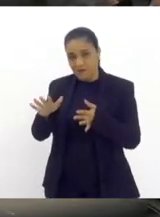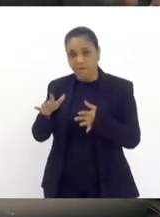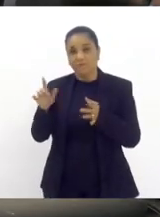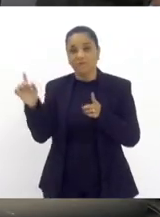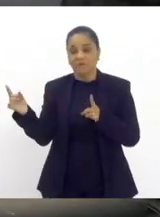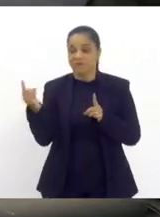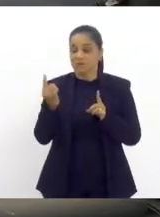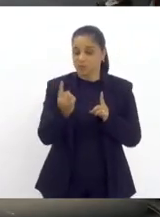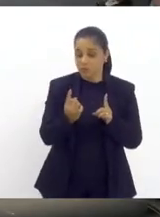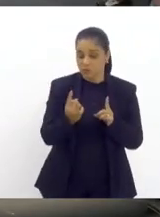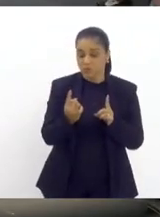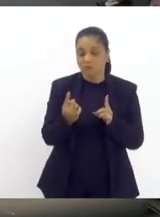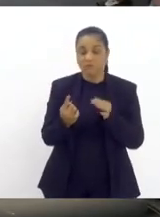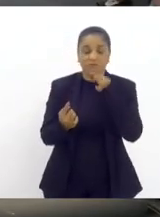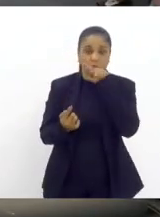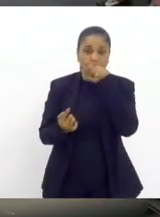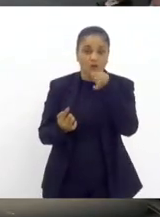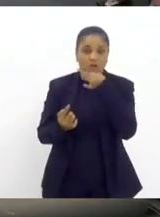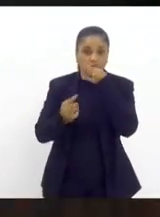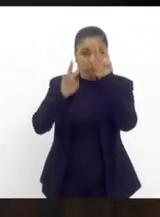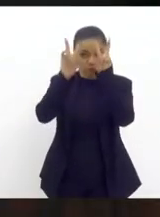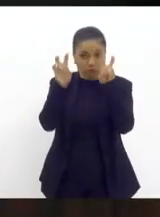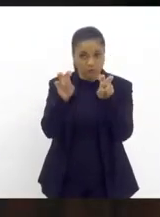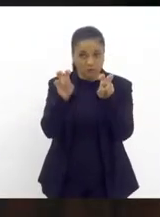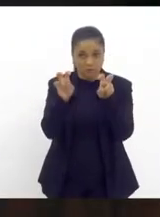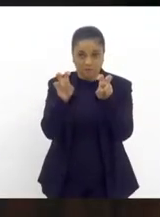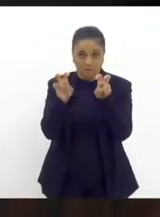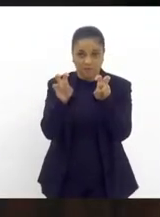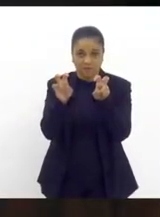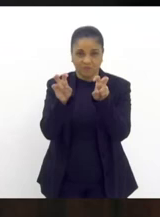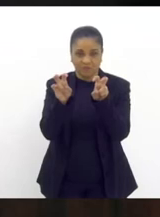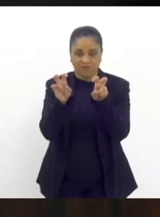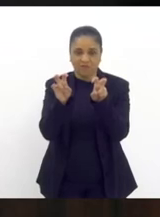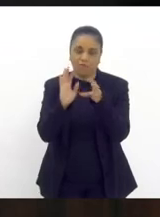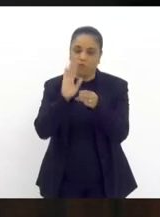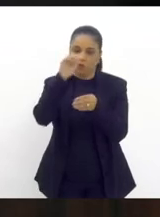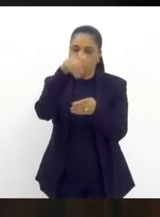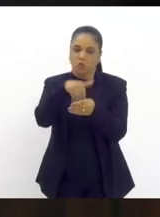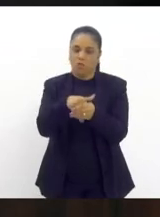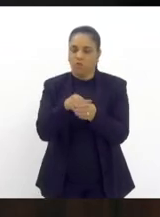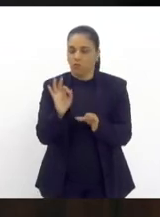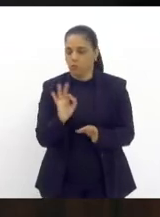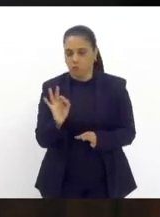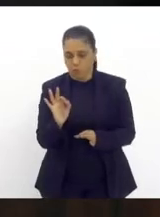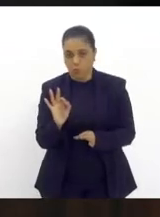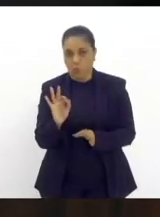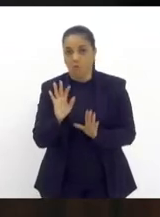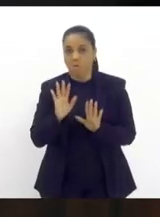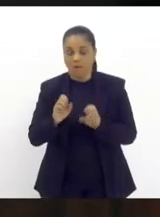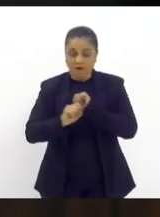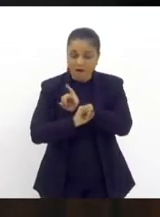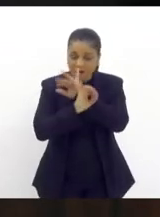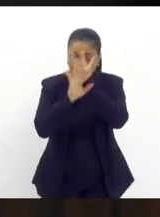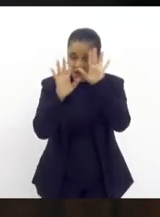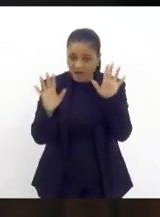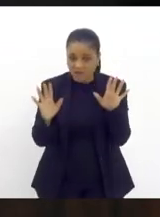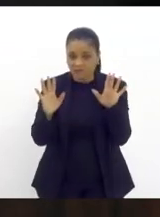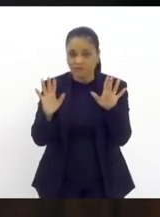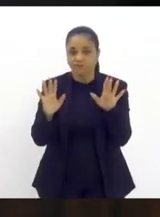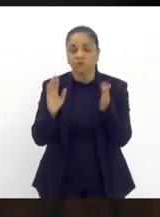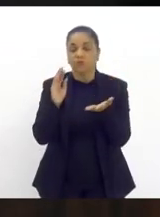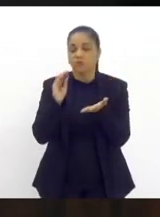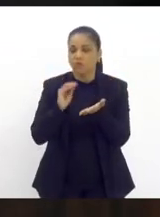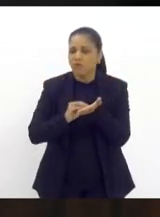vossa excelência trouxe a questão não determina não foi determinante não votou mas só esclarecendo que na